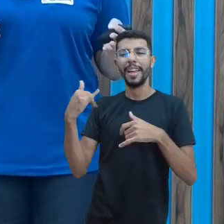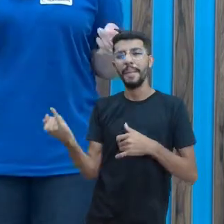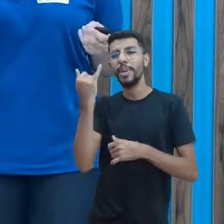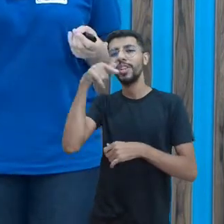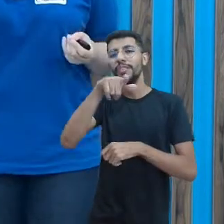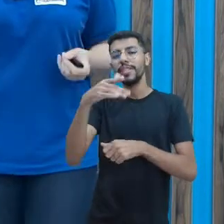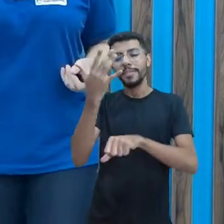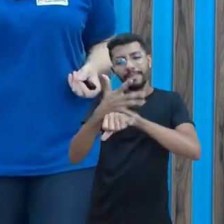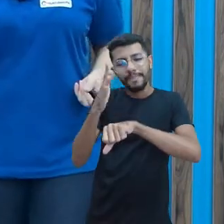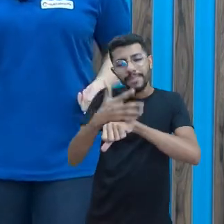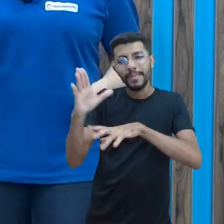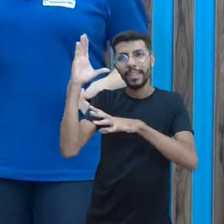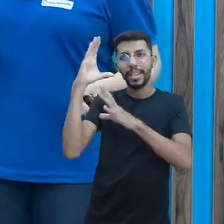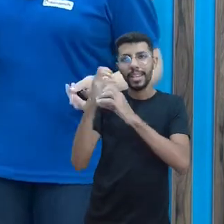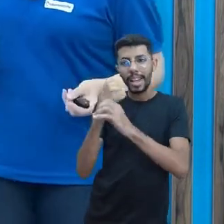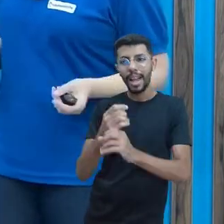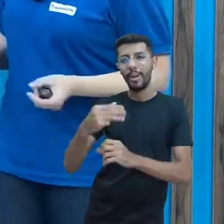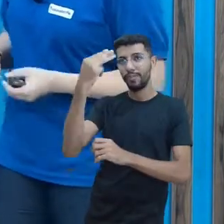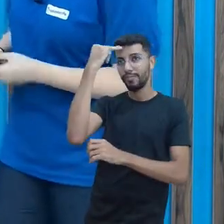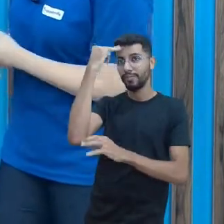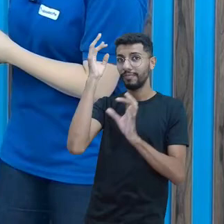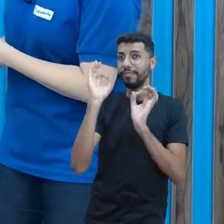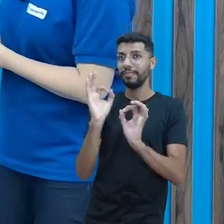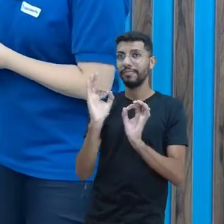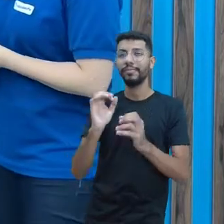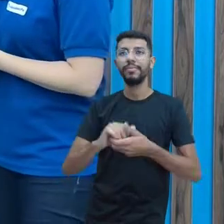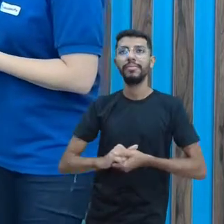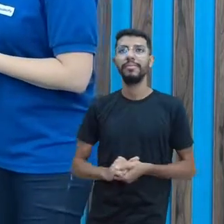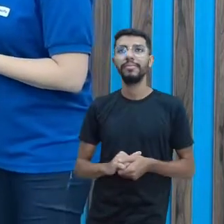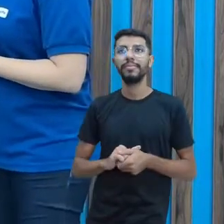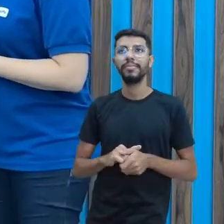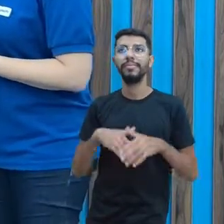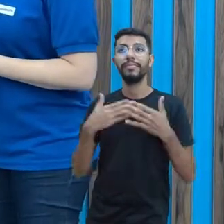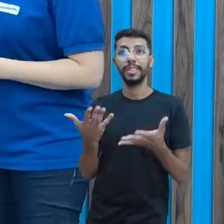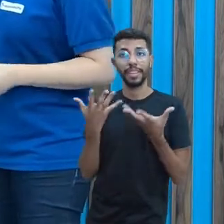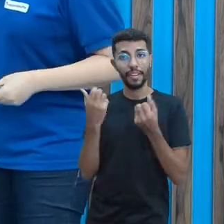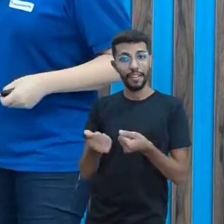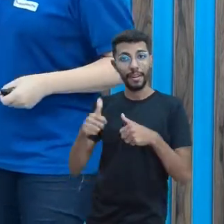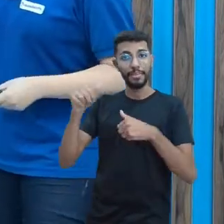a praticar esses cálculos mentalmente, tá bom? Vamos avaliar aqui, ó.